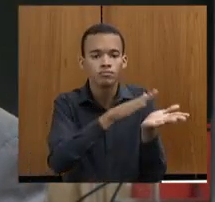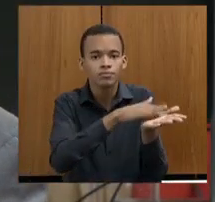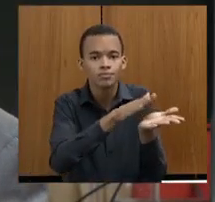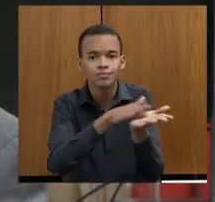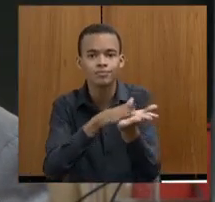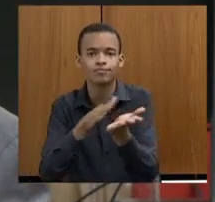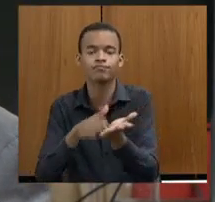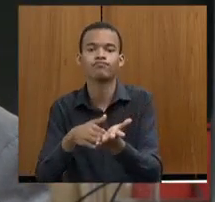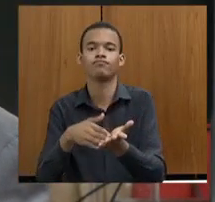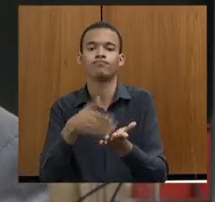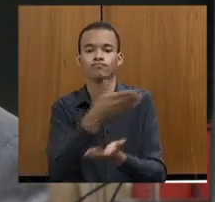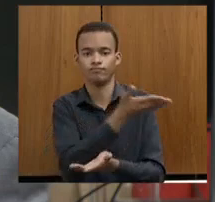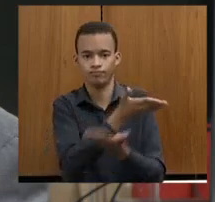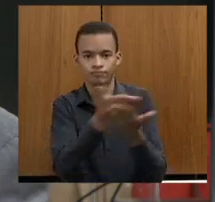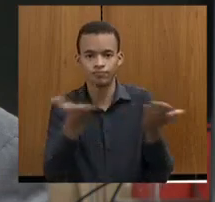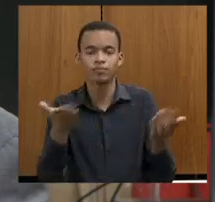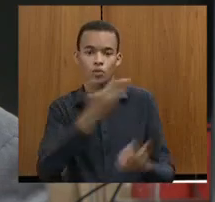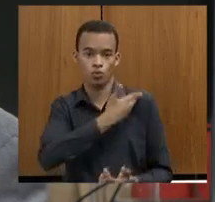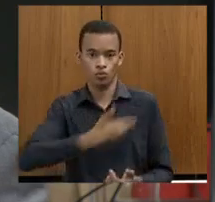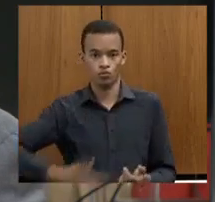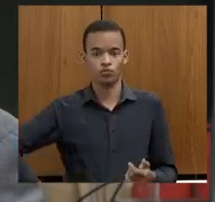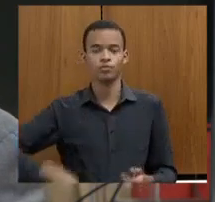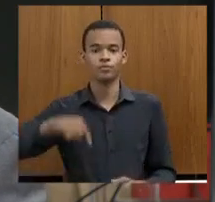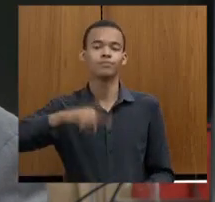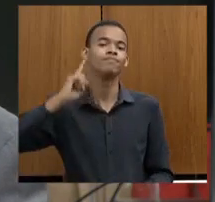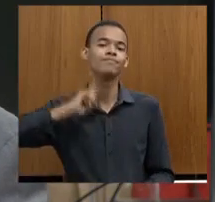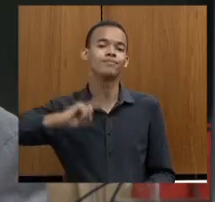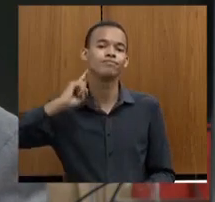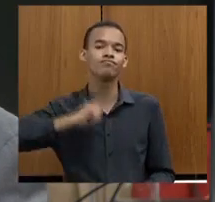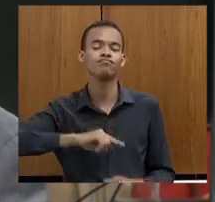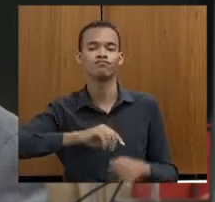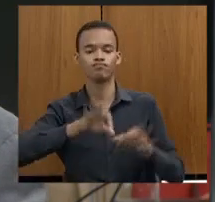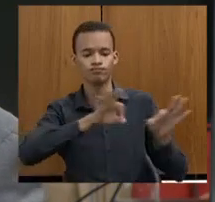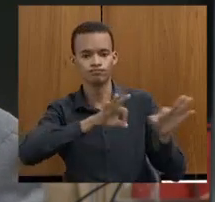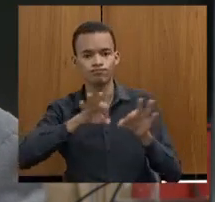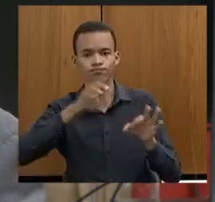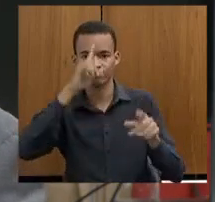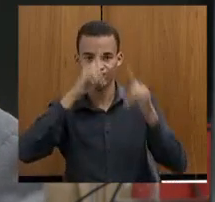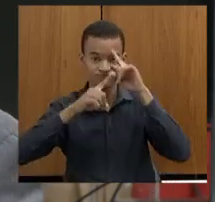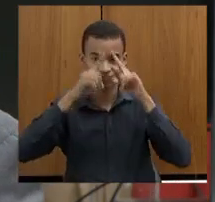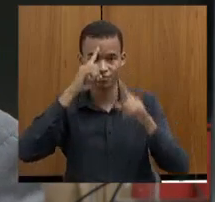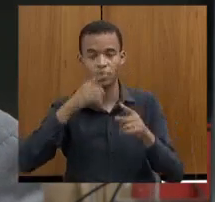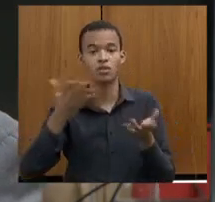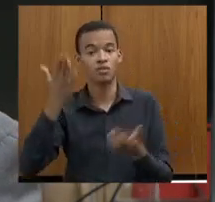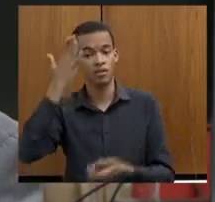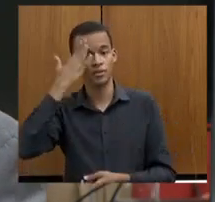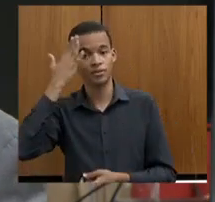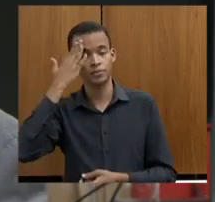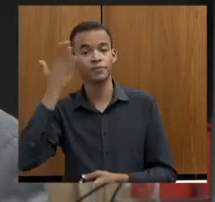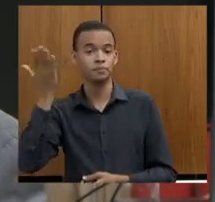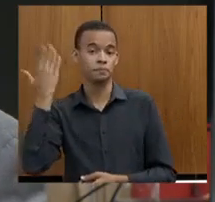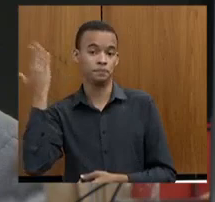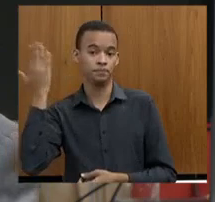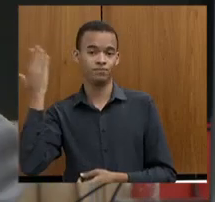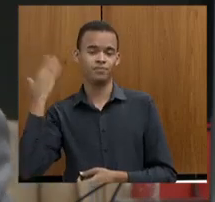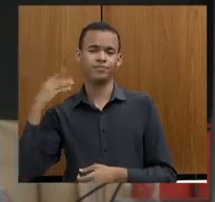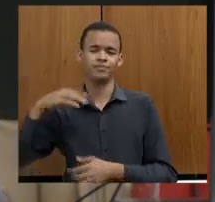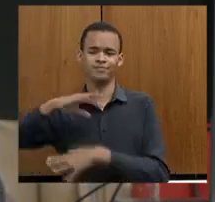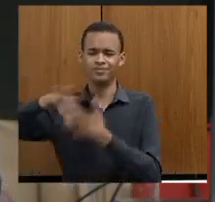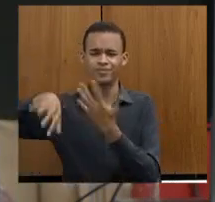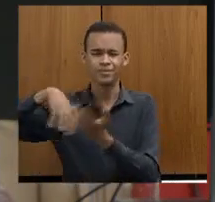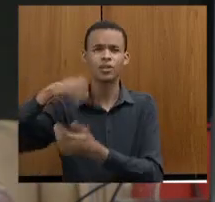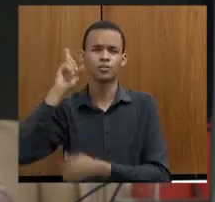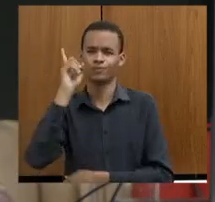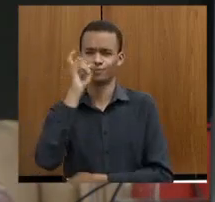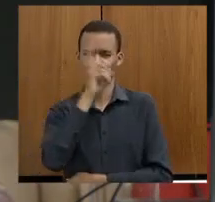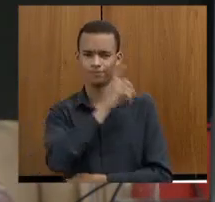todo o governo do estado de Minas Gerais pela condução Nas condições terríveis que encontrou aqui então